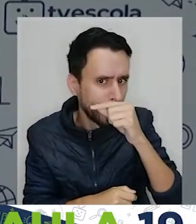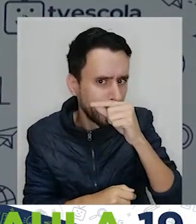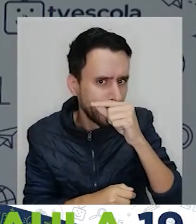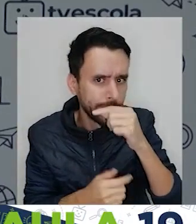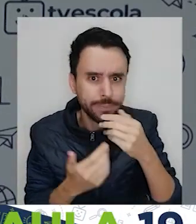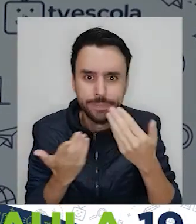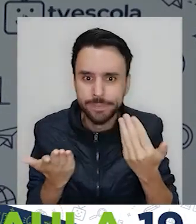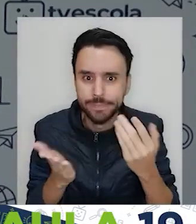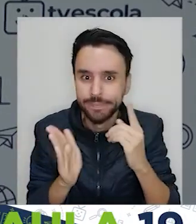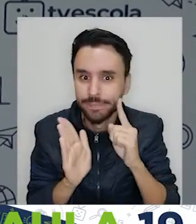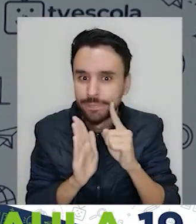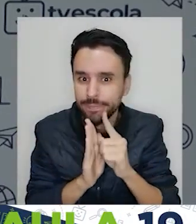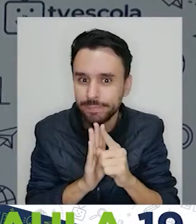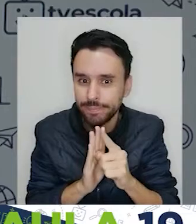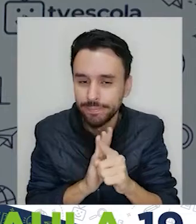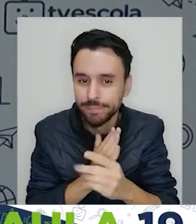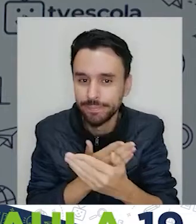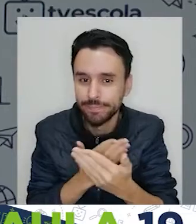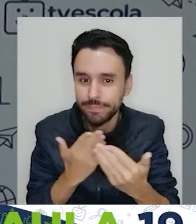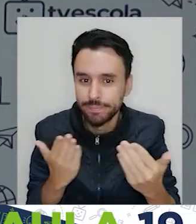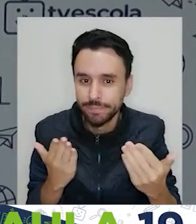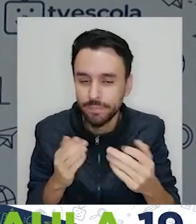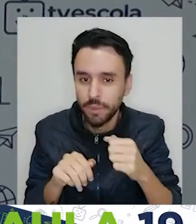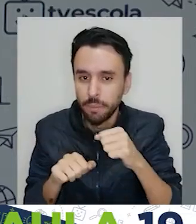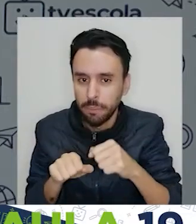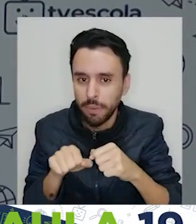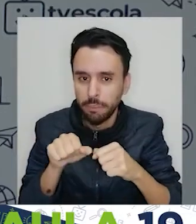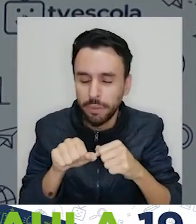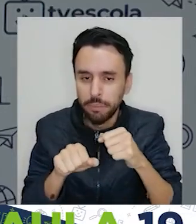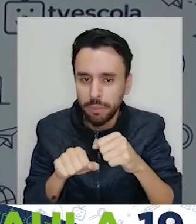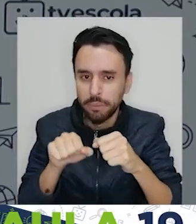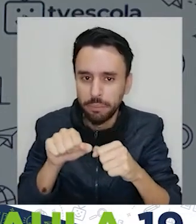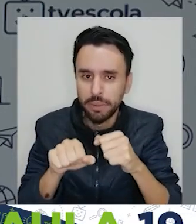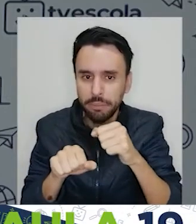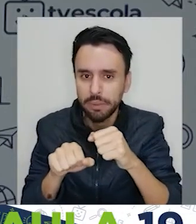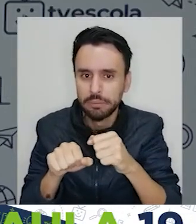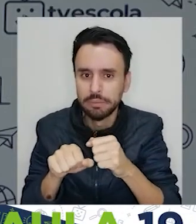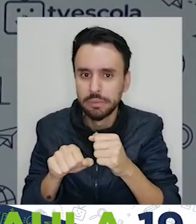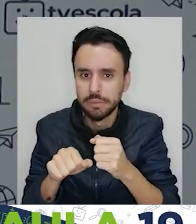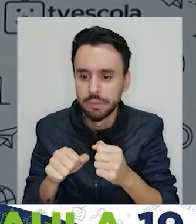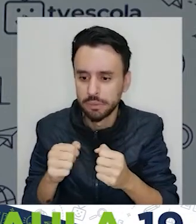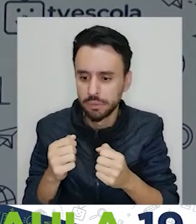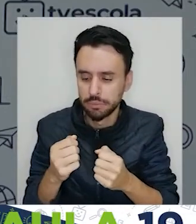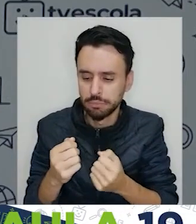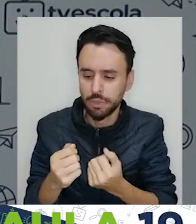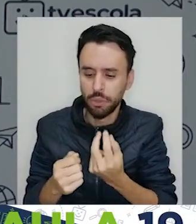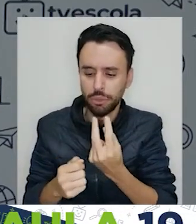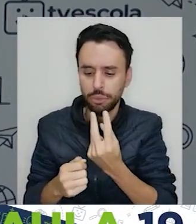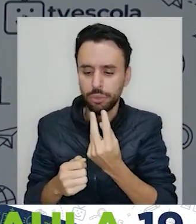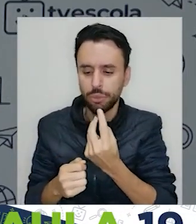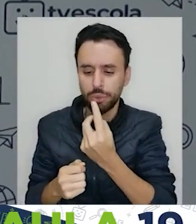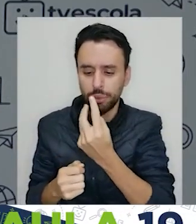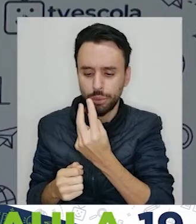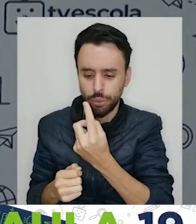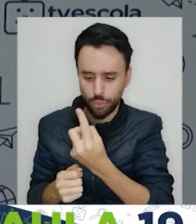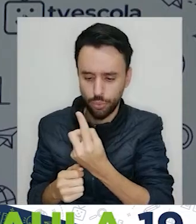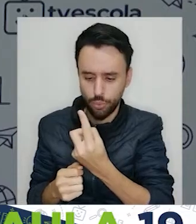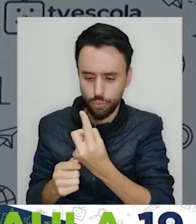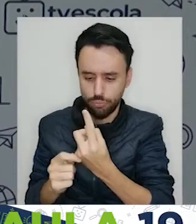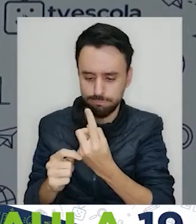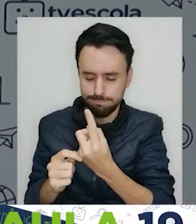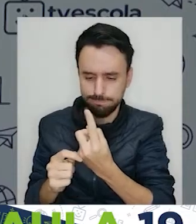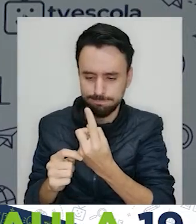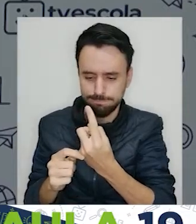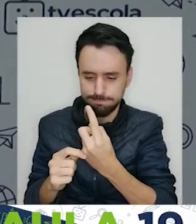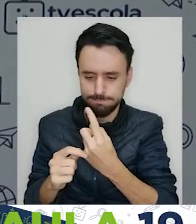Não, ela foi pulando de dois em dois, vocês perceberam? Ela do 1, ela foi para o 2. Então,